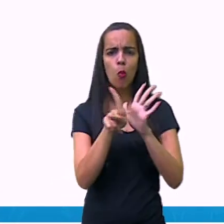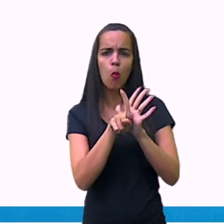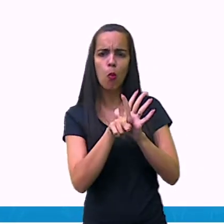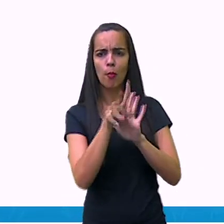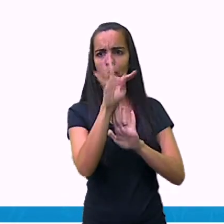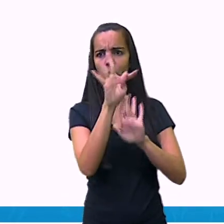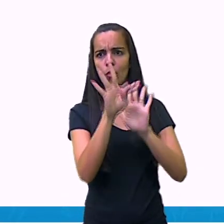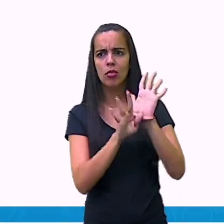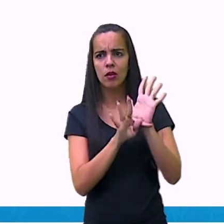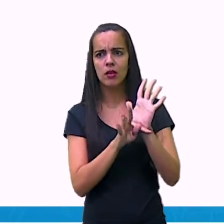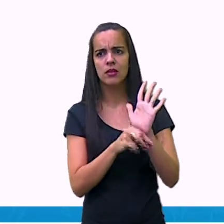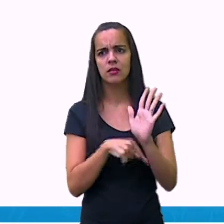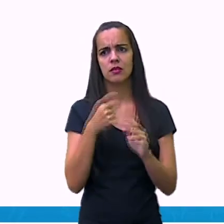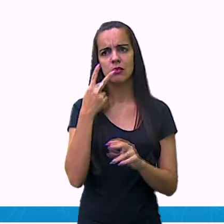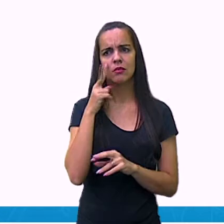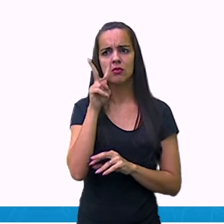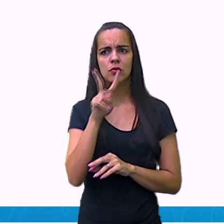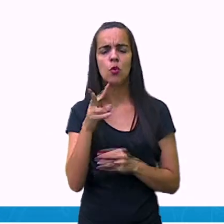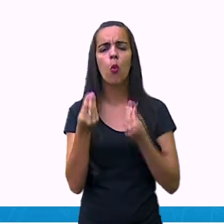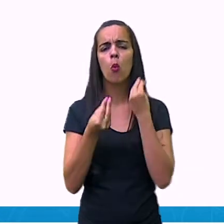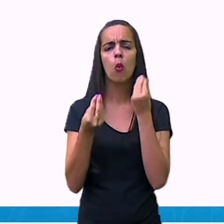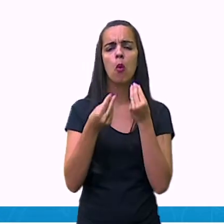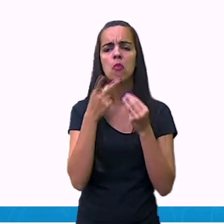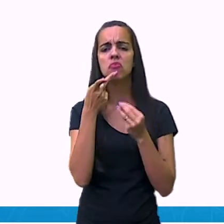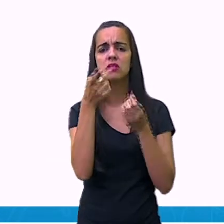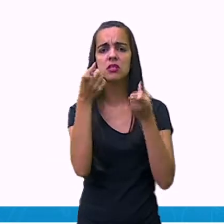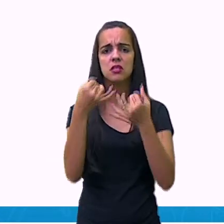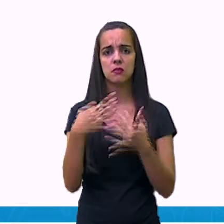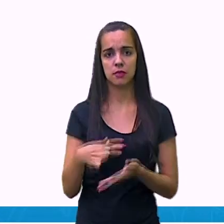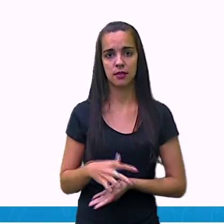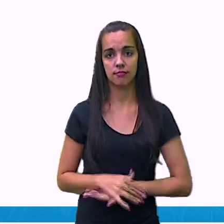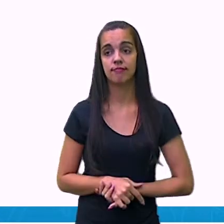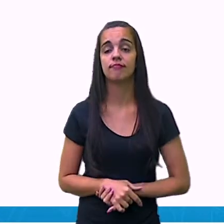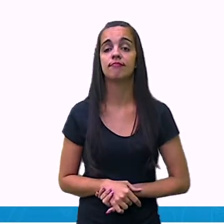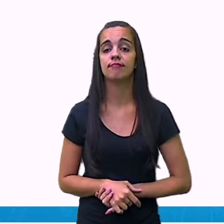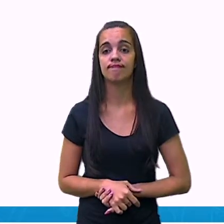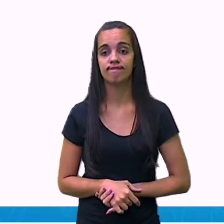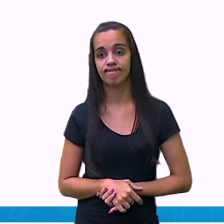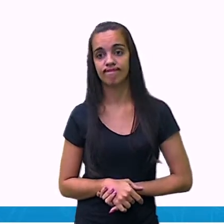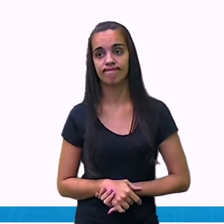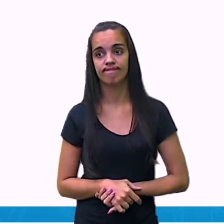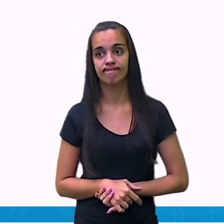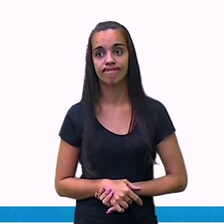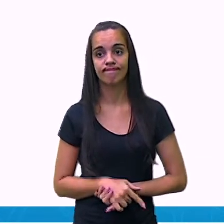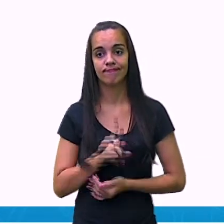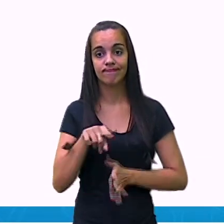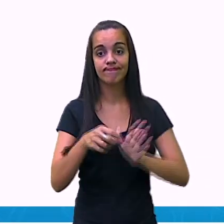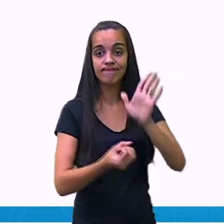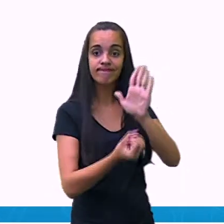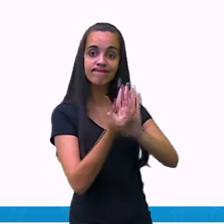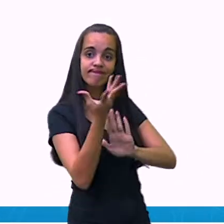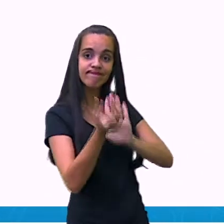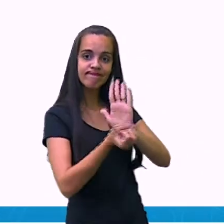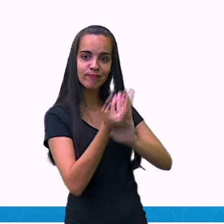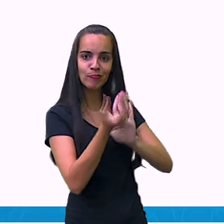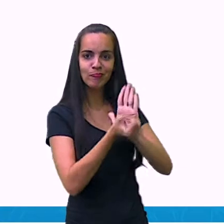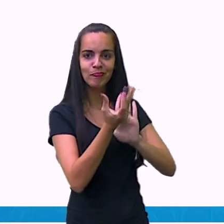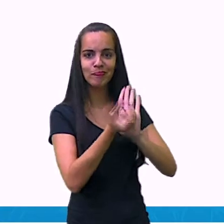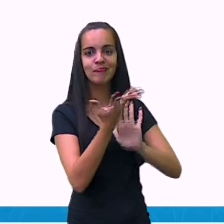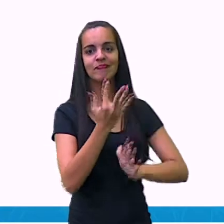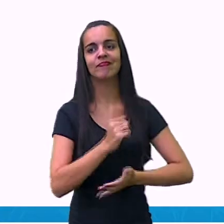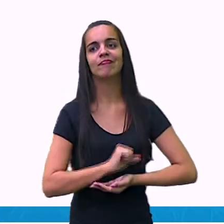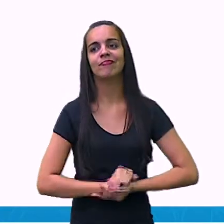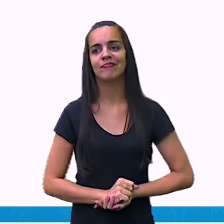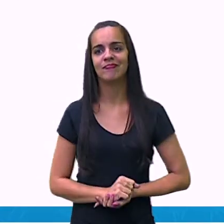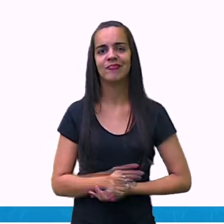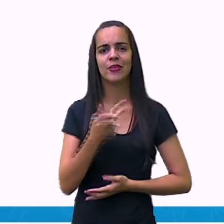texto, como que você define esse tipo de texto, gente? Ele é um poema e